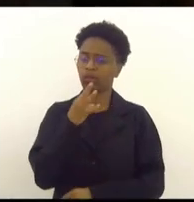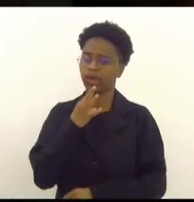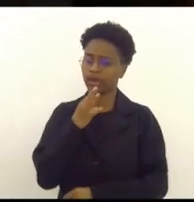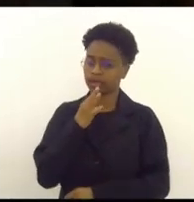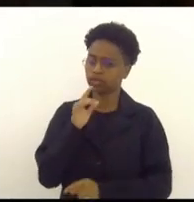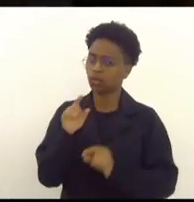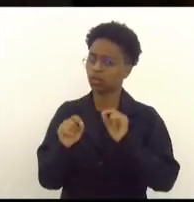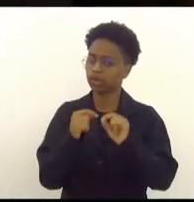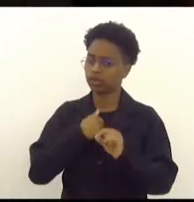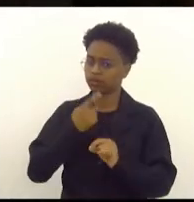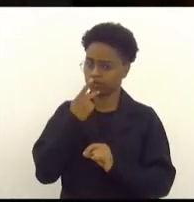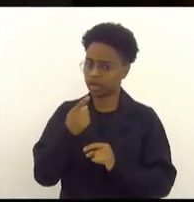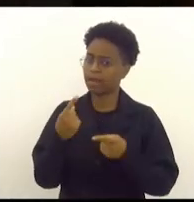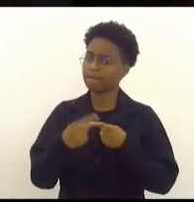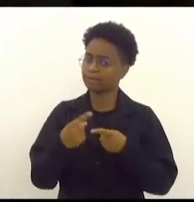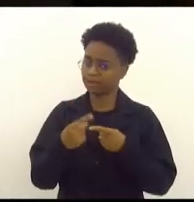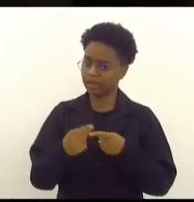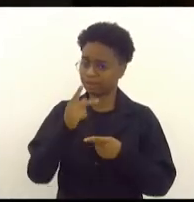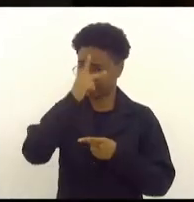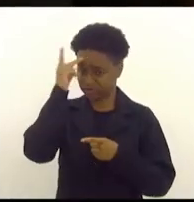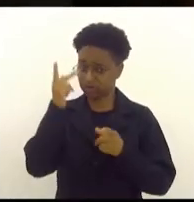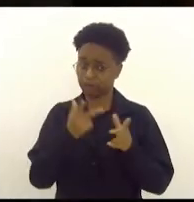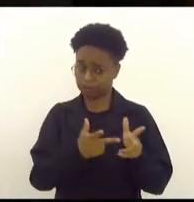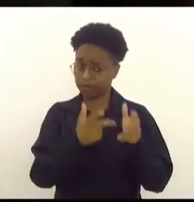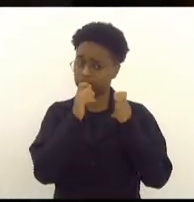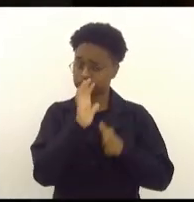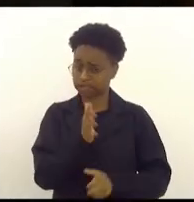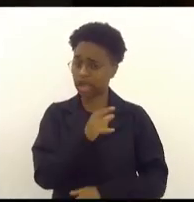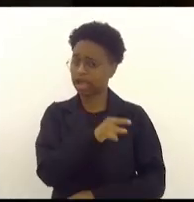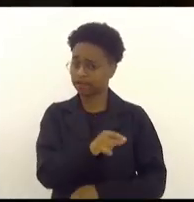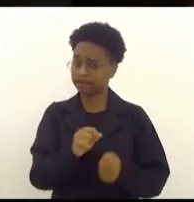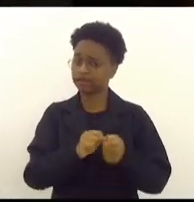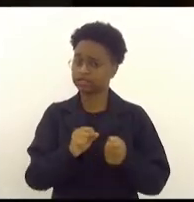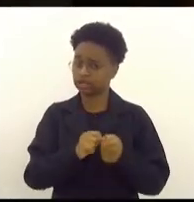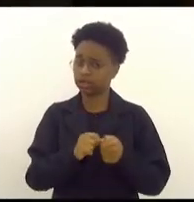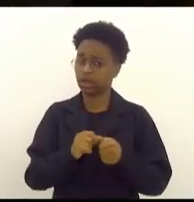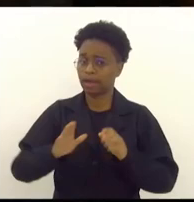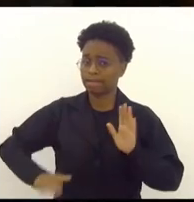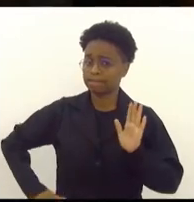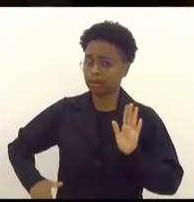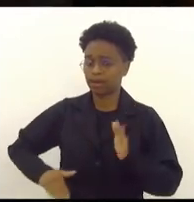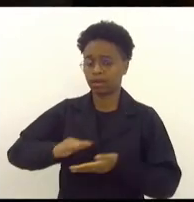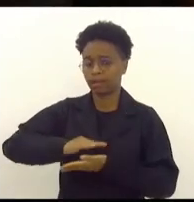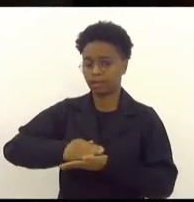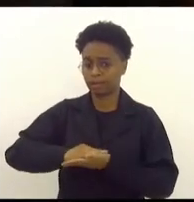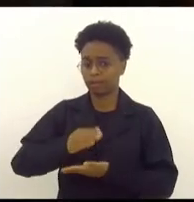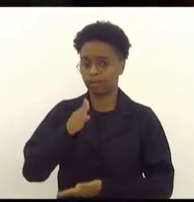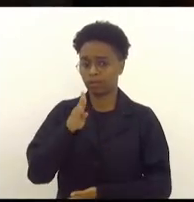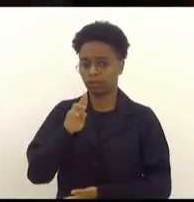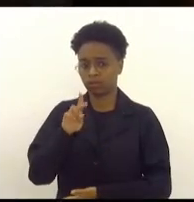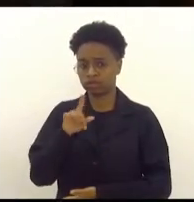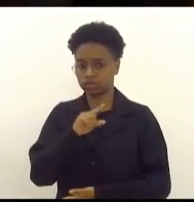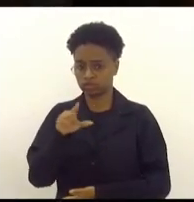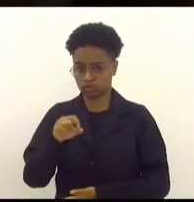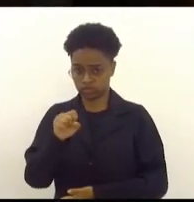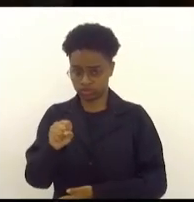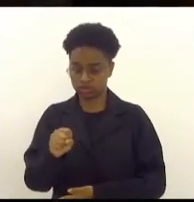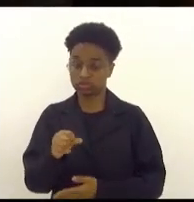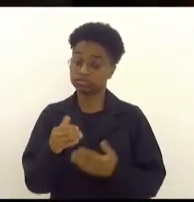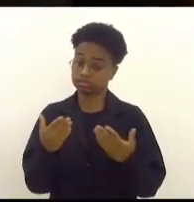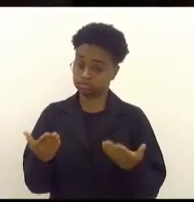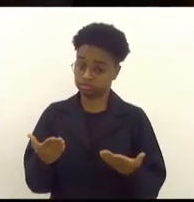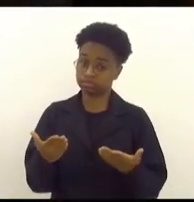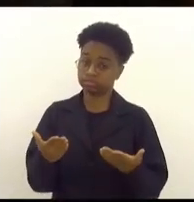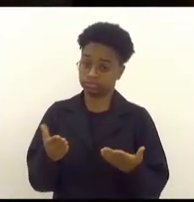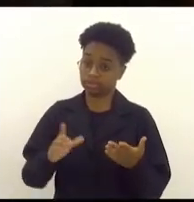porque ele já foi visto praticando na turismo em Búzios numa praia que é afeta ao